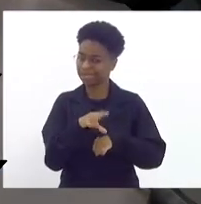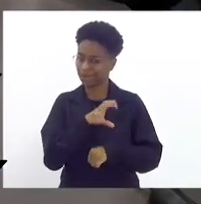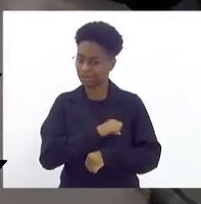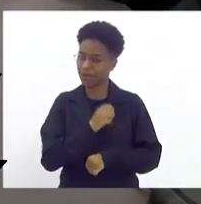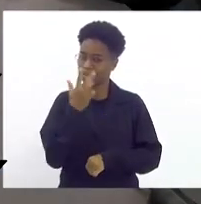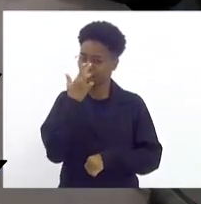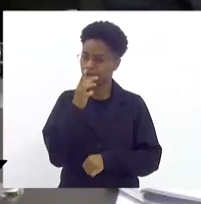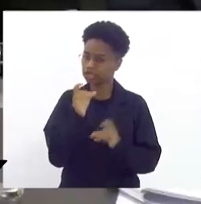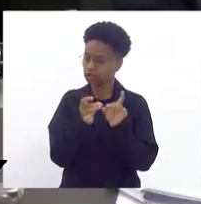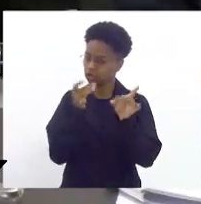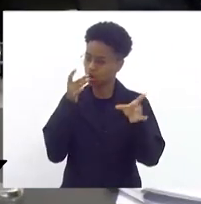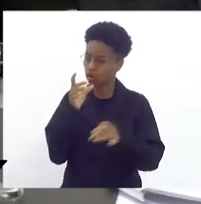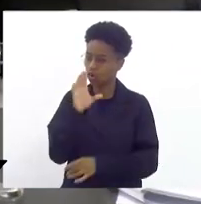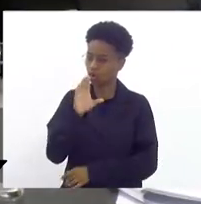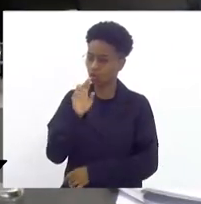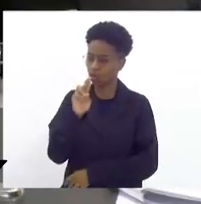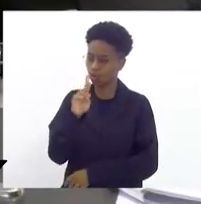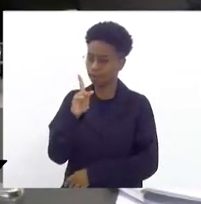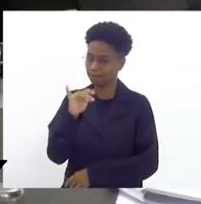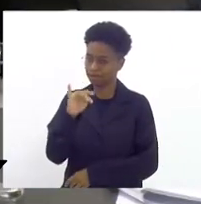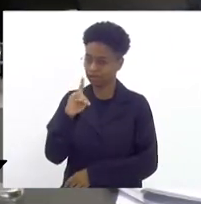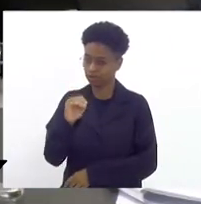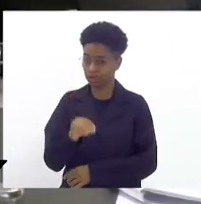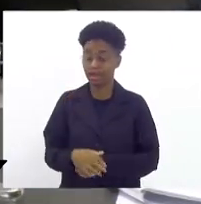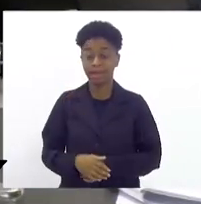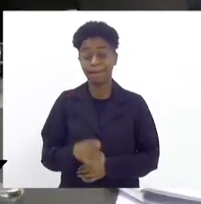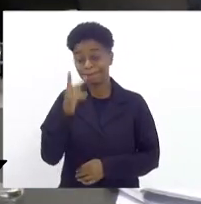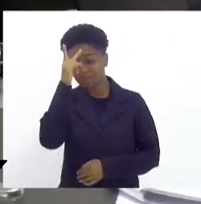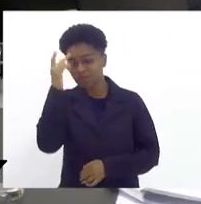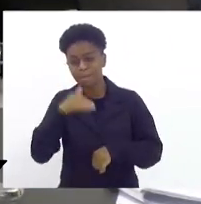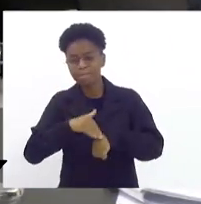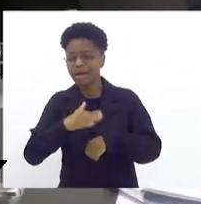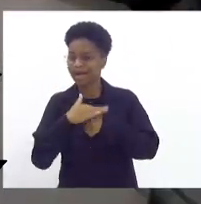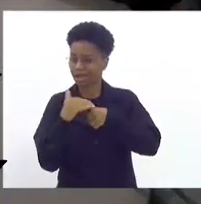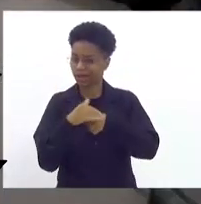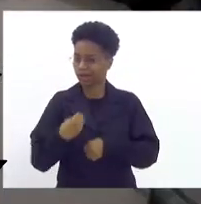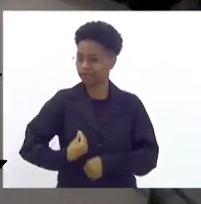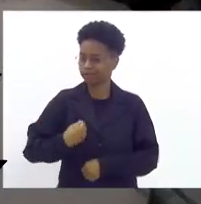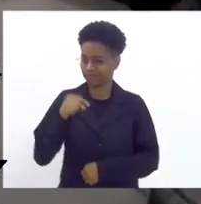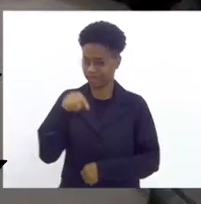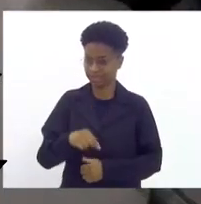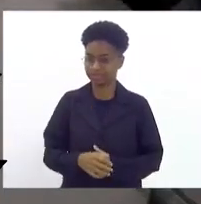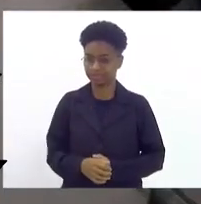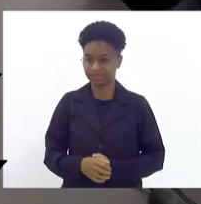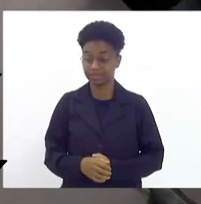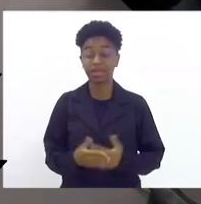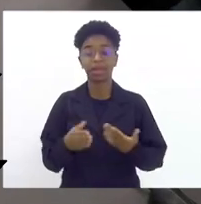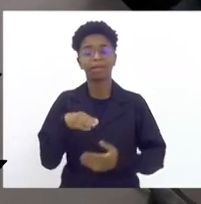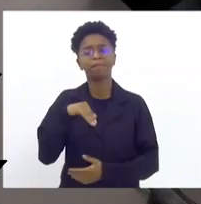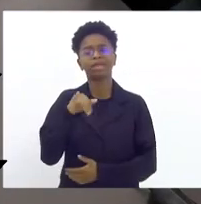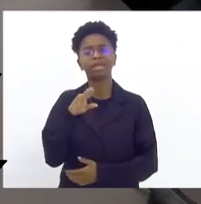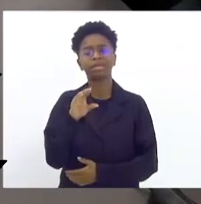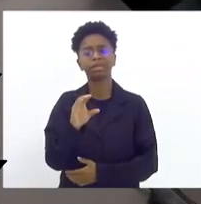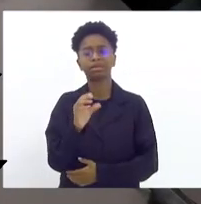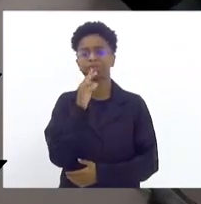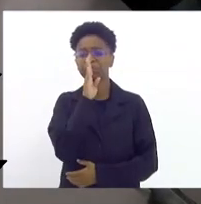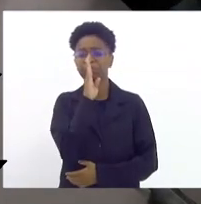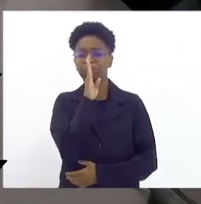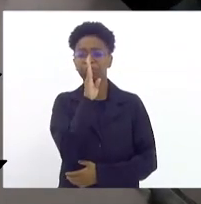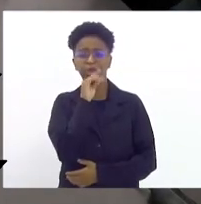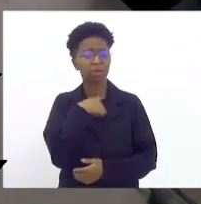cupido desse amor. As pessoas mais afetuosas estão aqui. Falando em afeto, o deputado Mick está quietinho ali, nem o